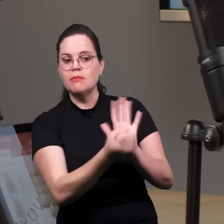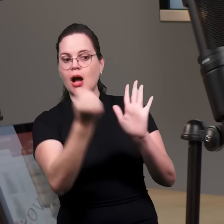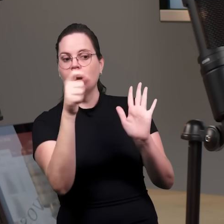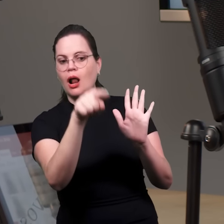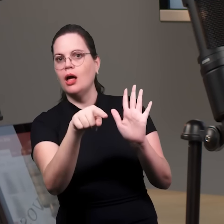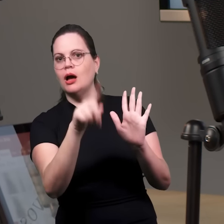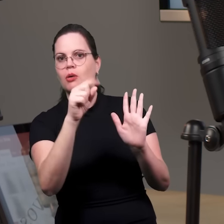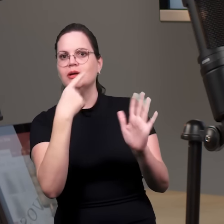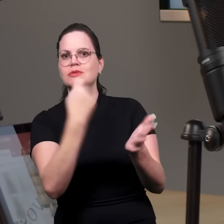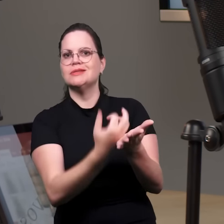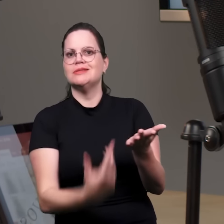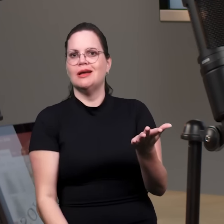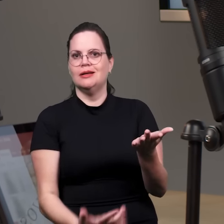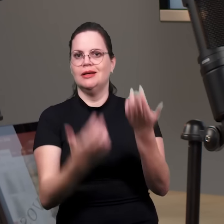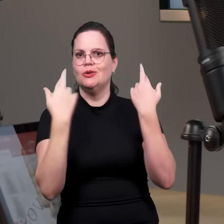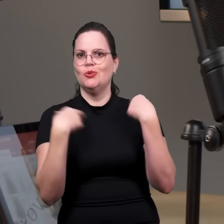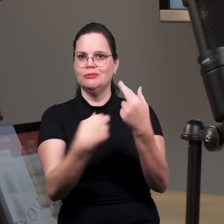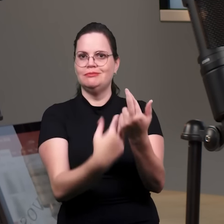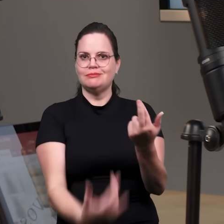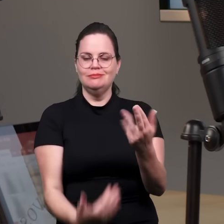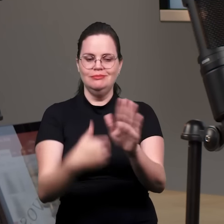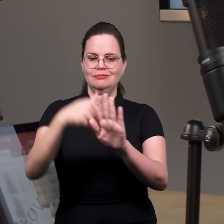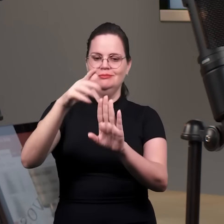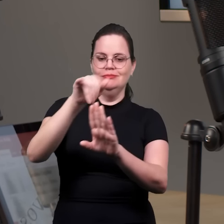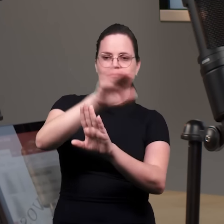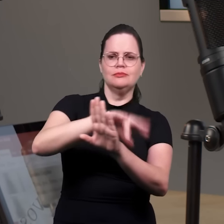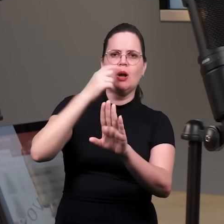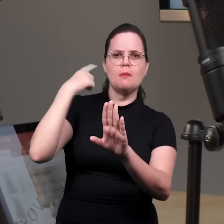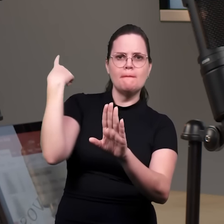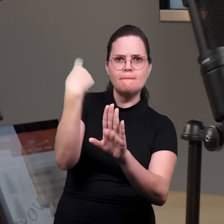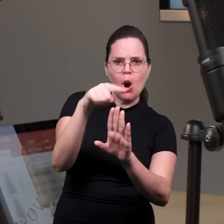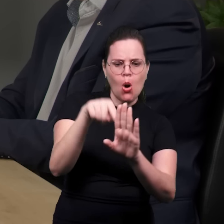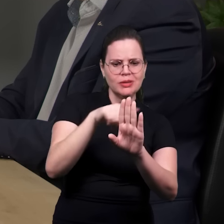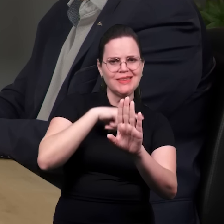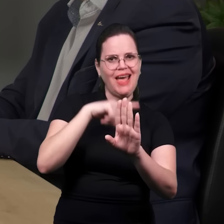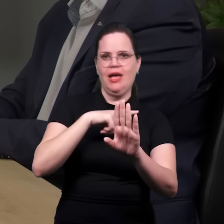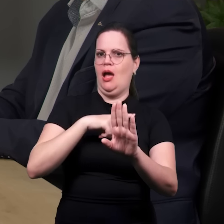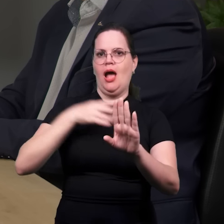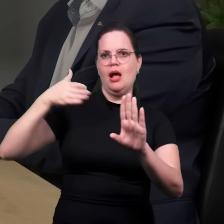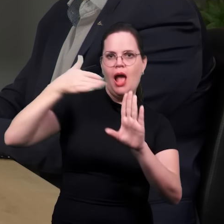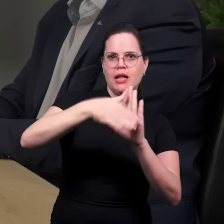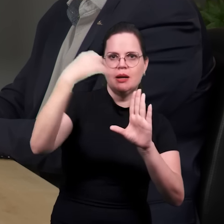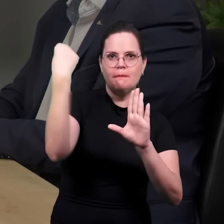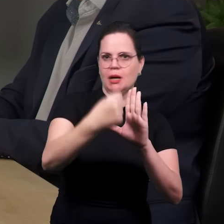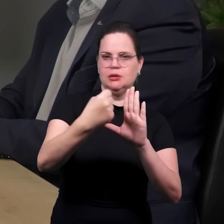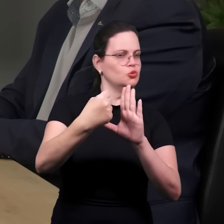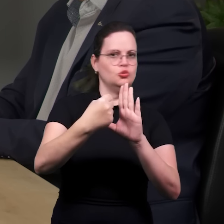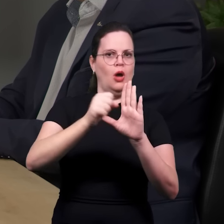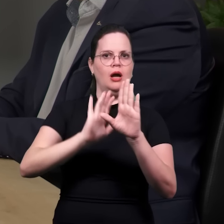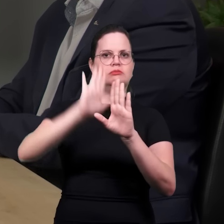deste cordeiro, que o pastor Alexandre falou, passado nas vegas e umbrais da porta. Então essa era a praga, a morte